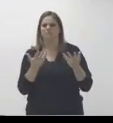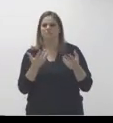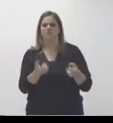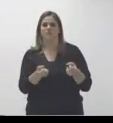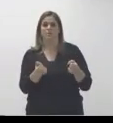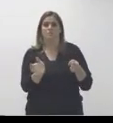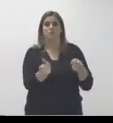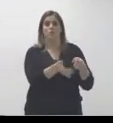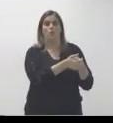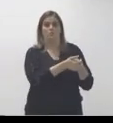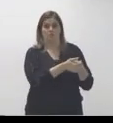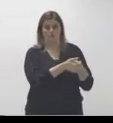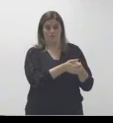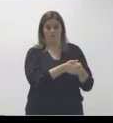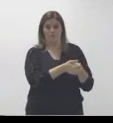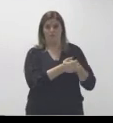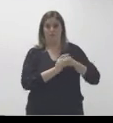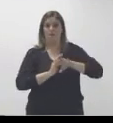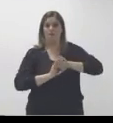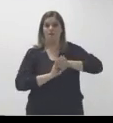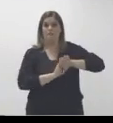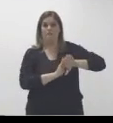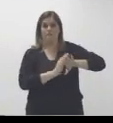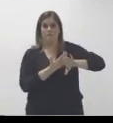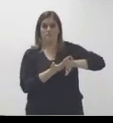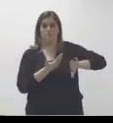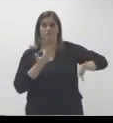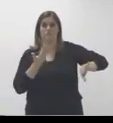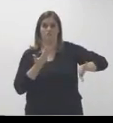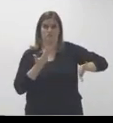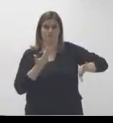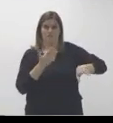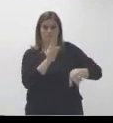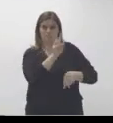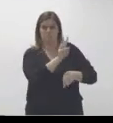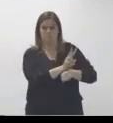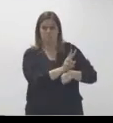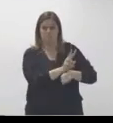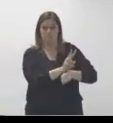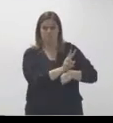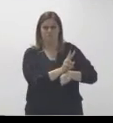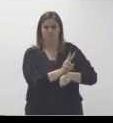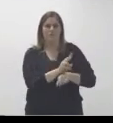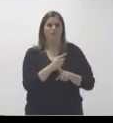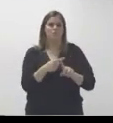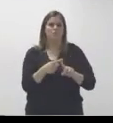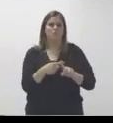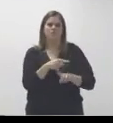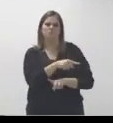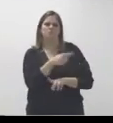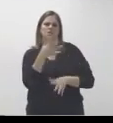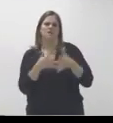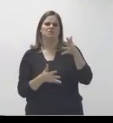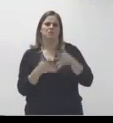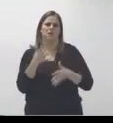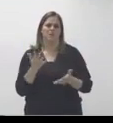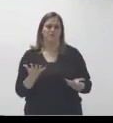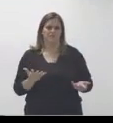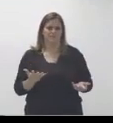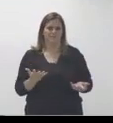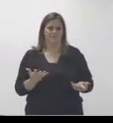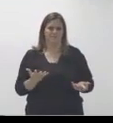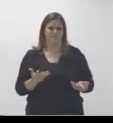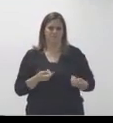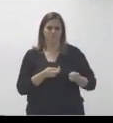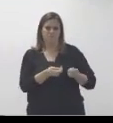grupo valioso então é um local de vigilância é um local de invisibilidade em um local de controle